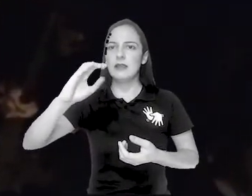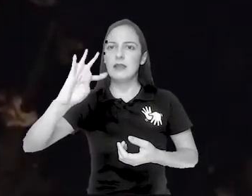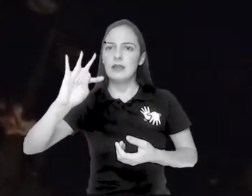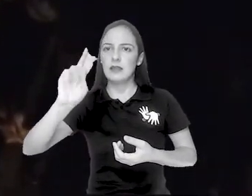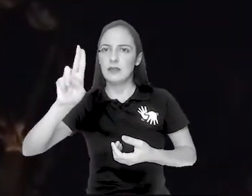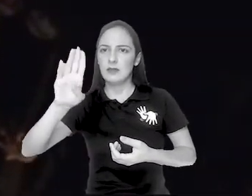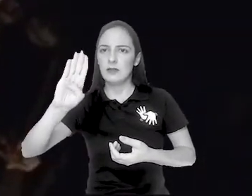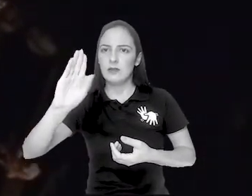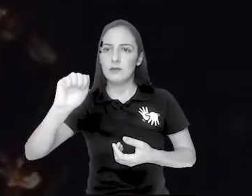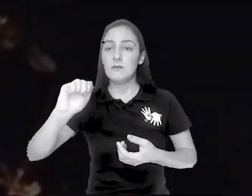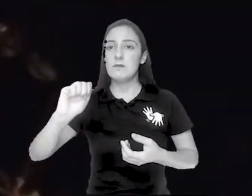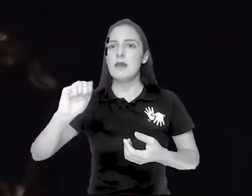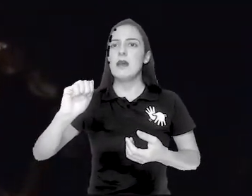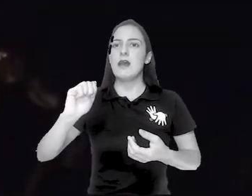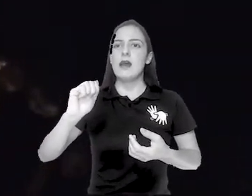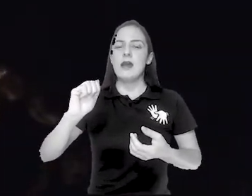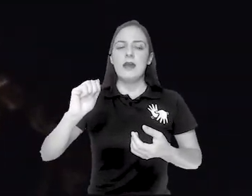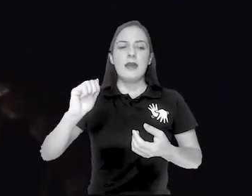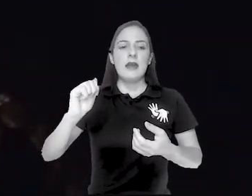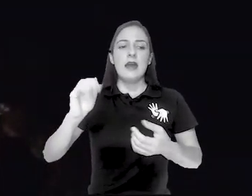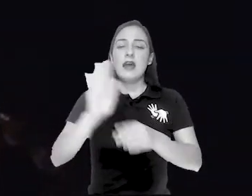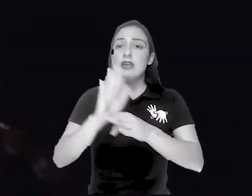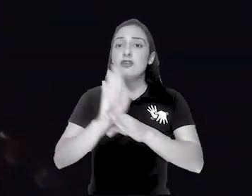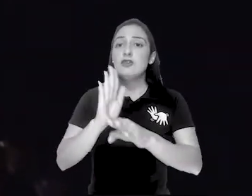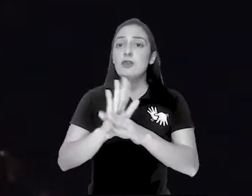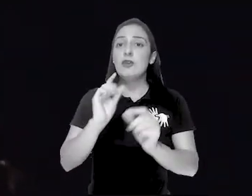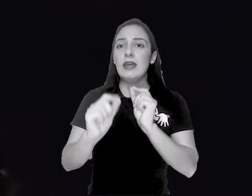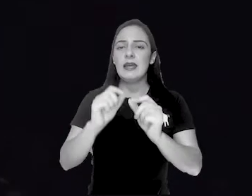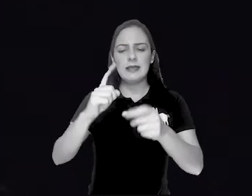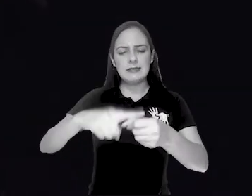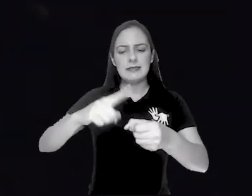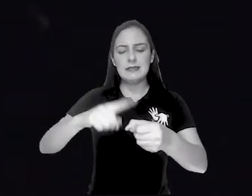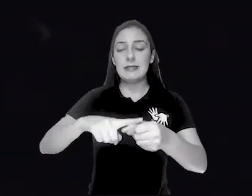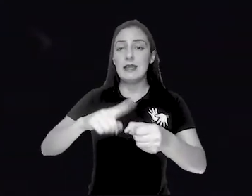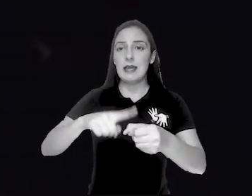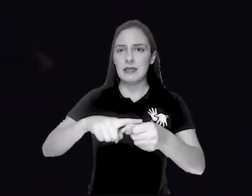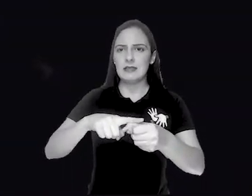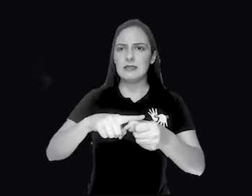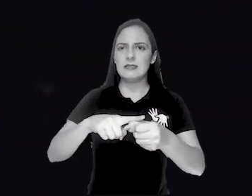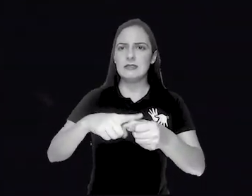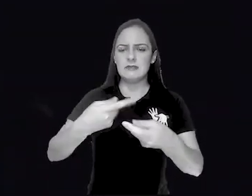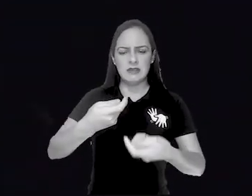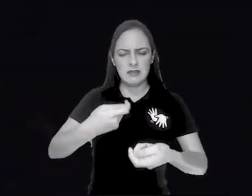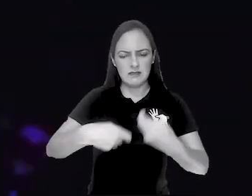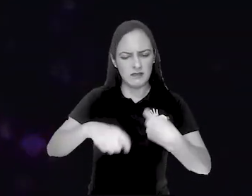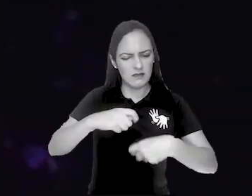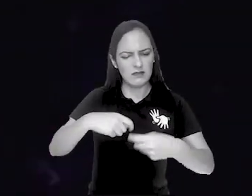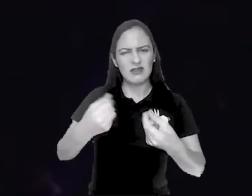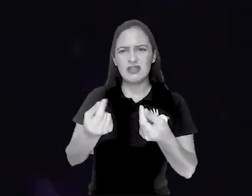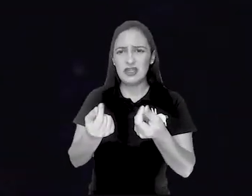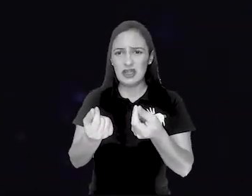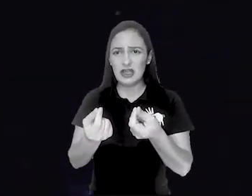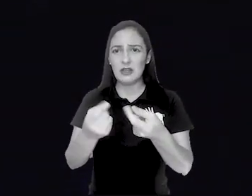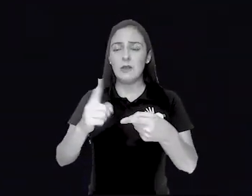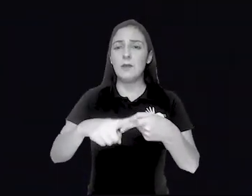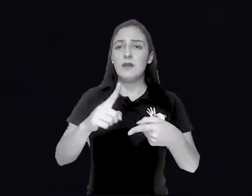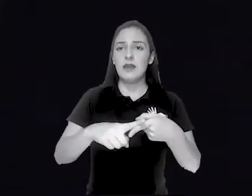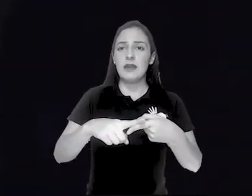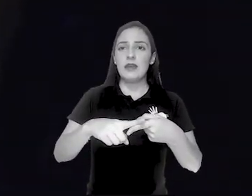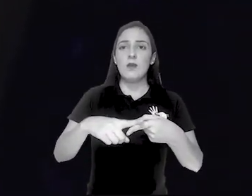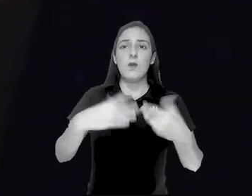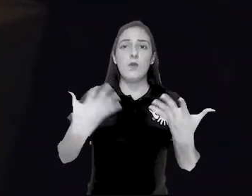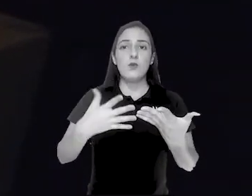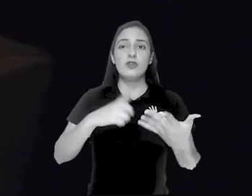criativa não só para Pecatuba. Olha, que lá nós não tínhamos lá nenhuma pousada, hoje nós temos pousada, temos